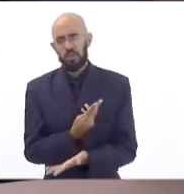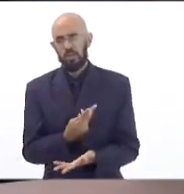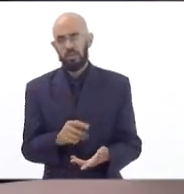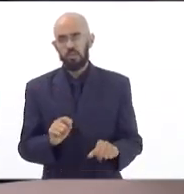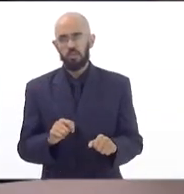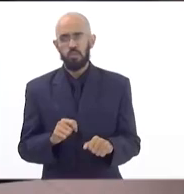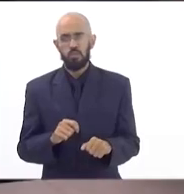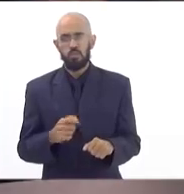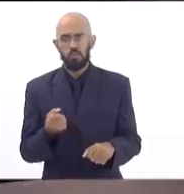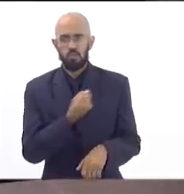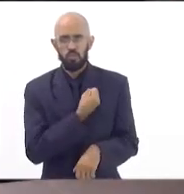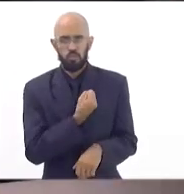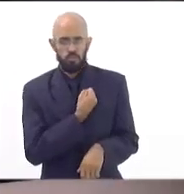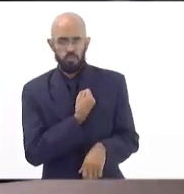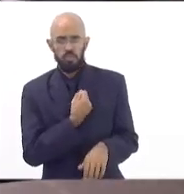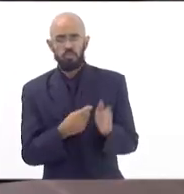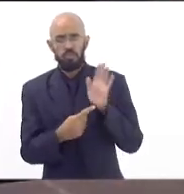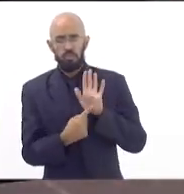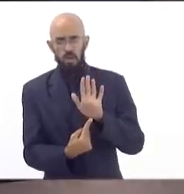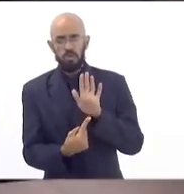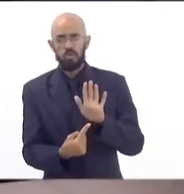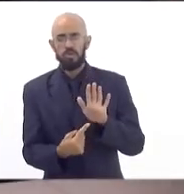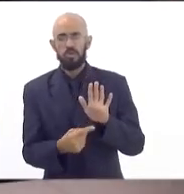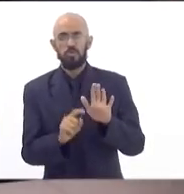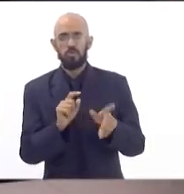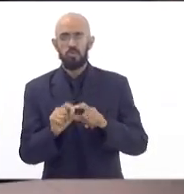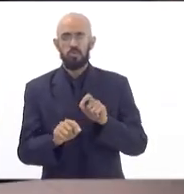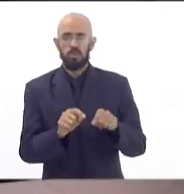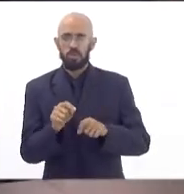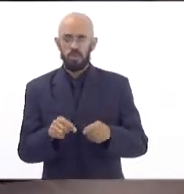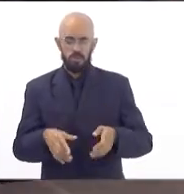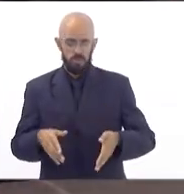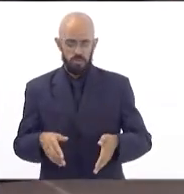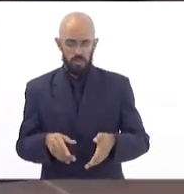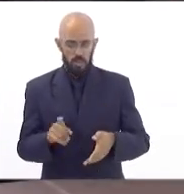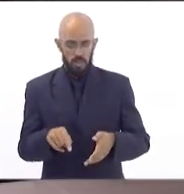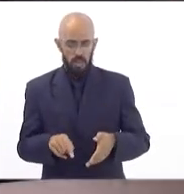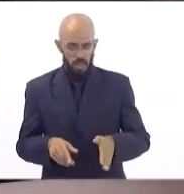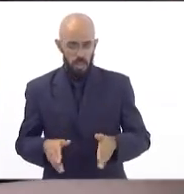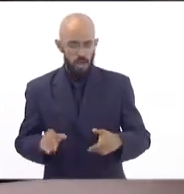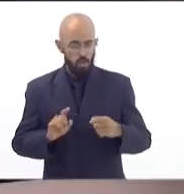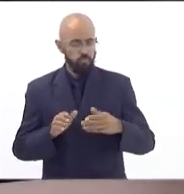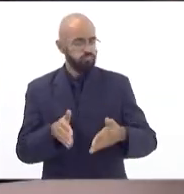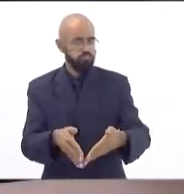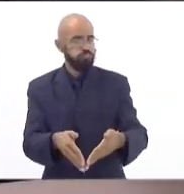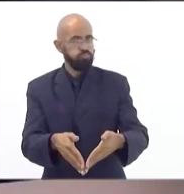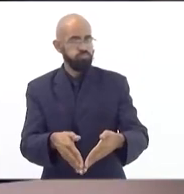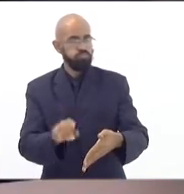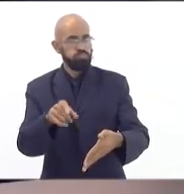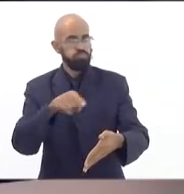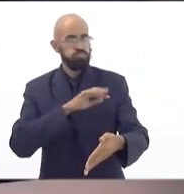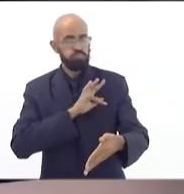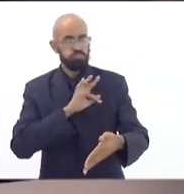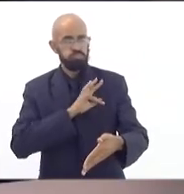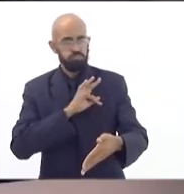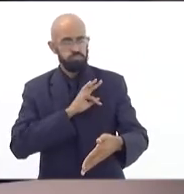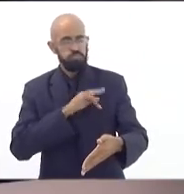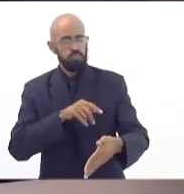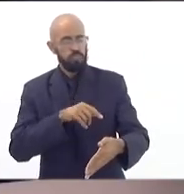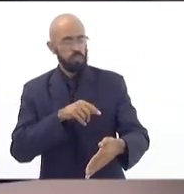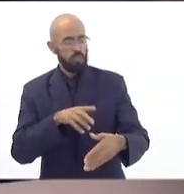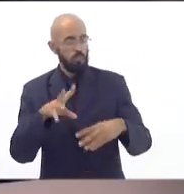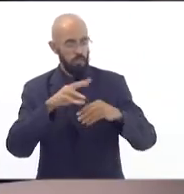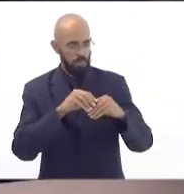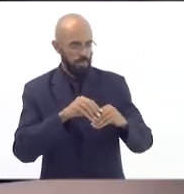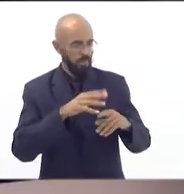os números apontam é que esse caminho que tem sido adotado pelas polícias corroborando efetivamente com a fala do que